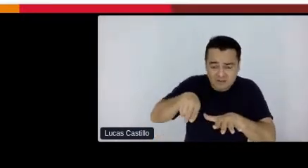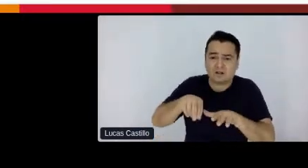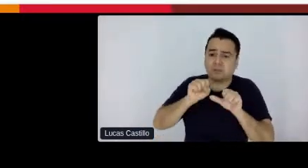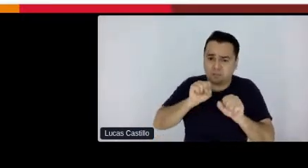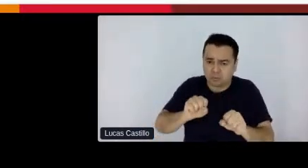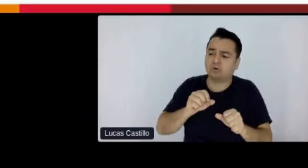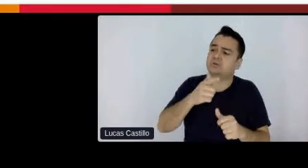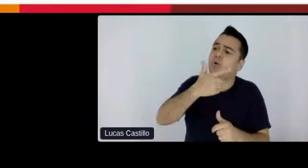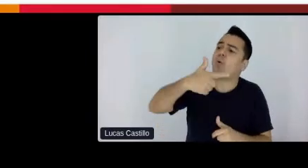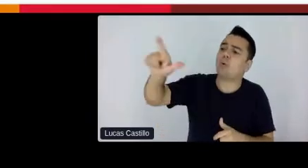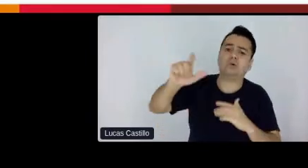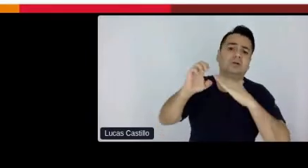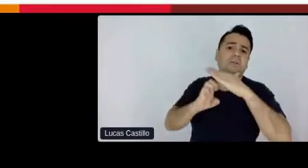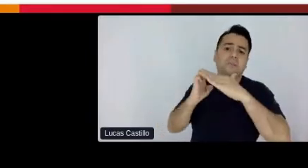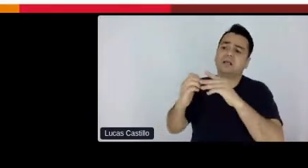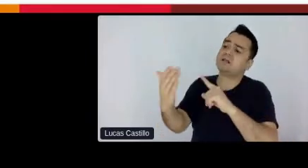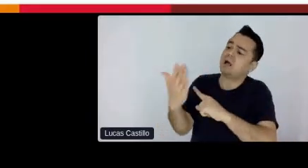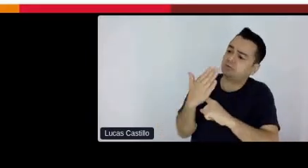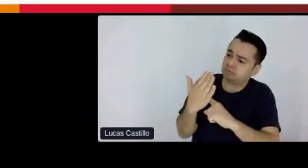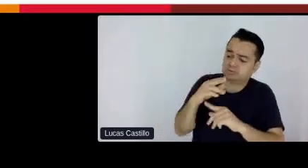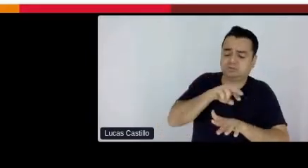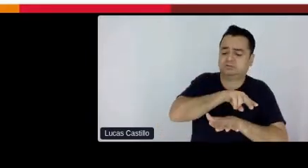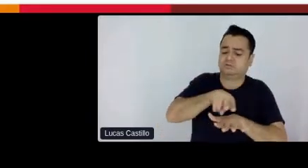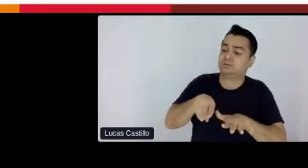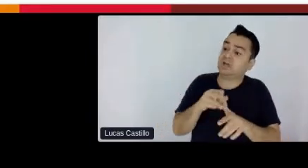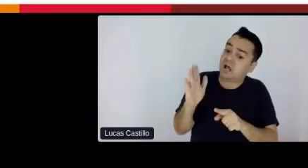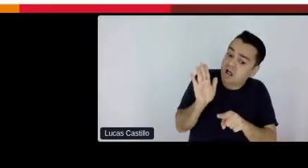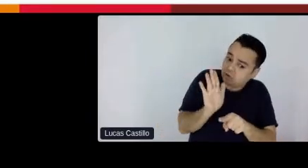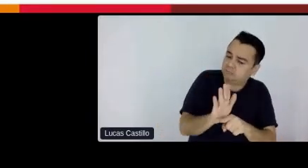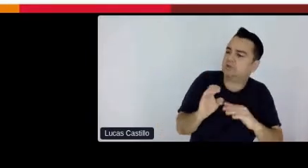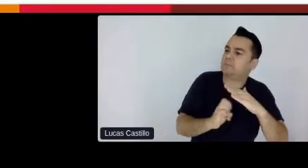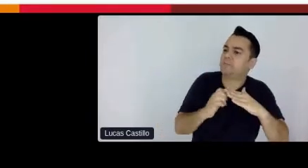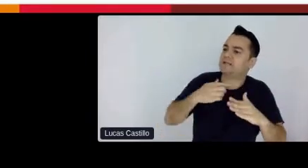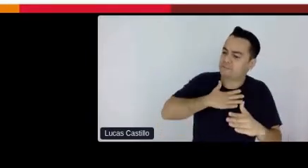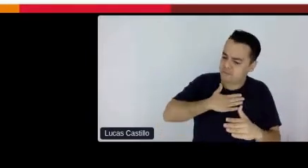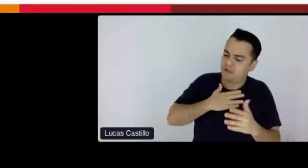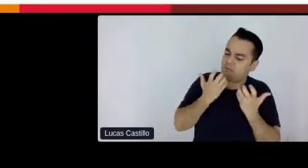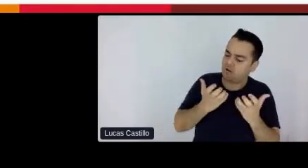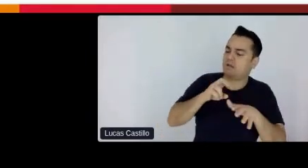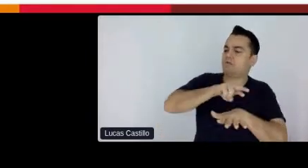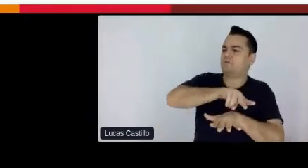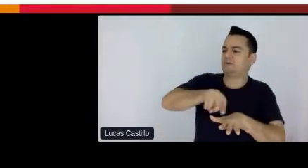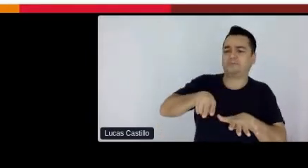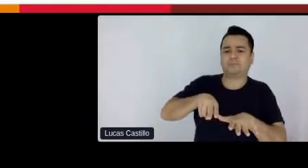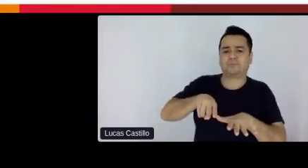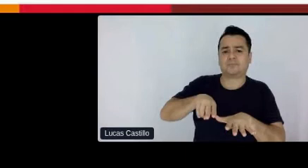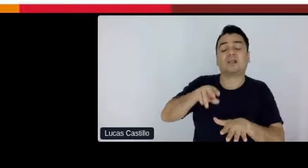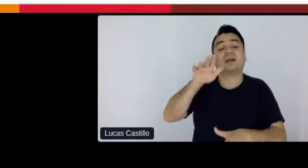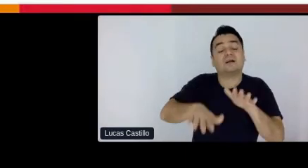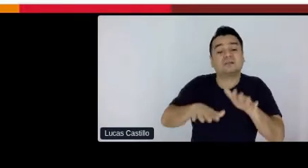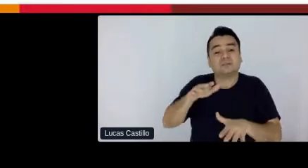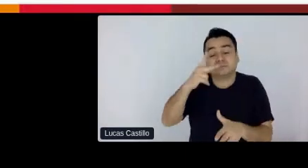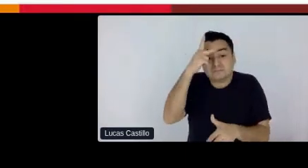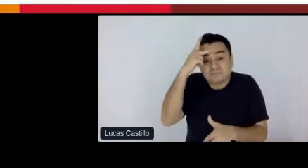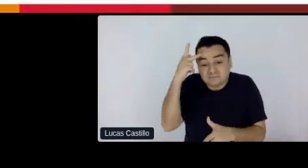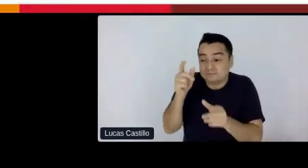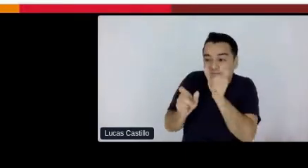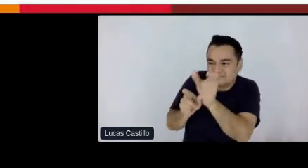uma consultoria externa para poder se preparar internamente. Porque de nada adianta a gente contratar pessoas de